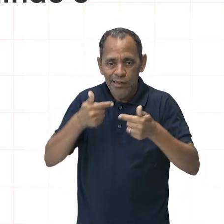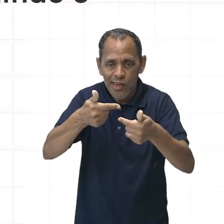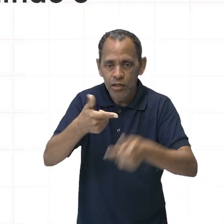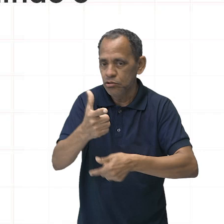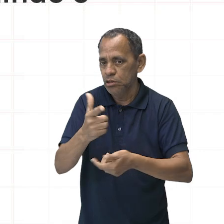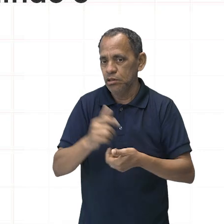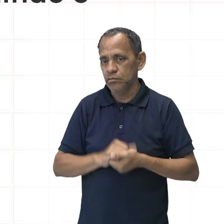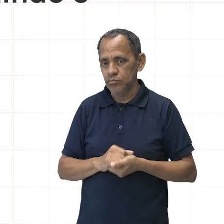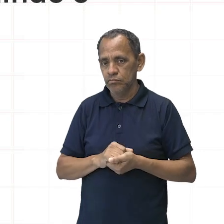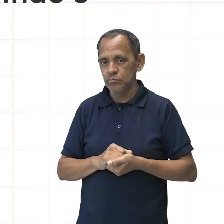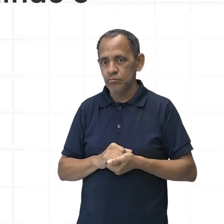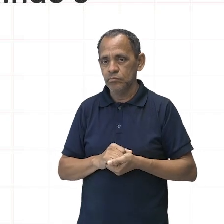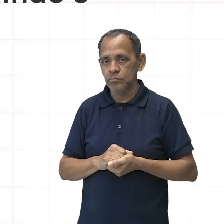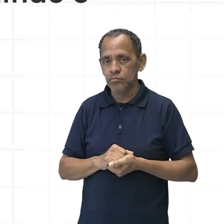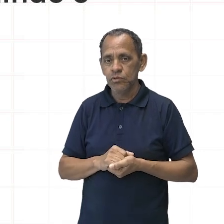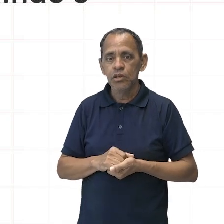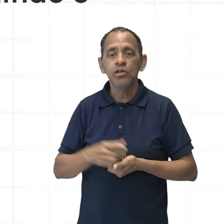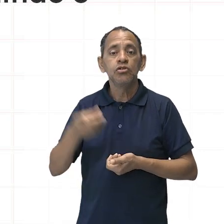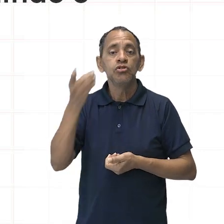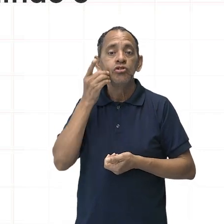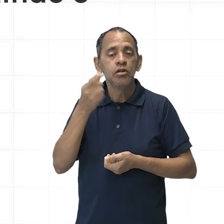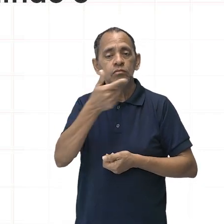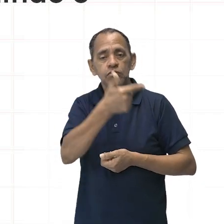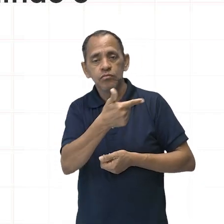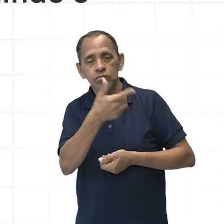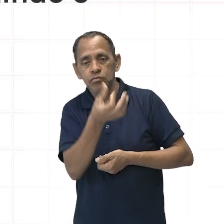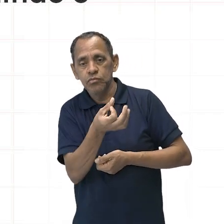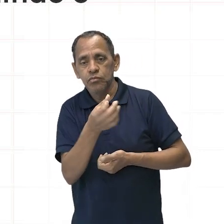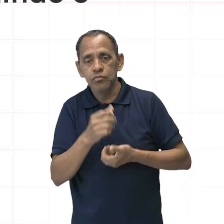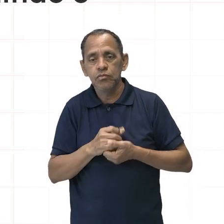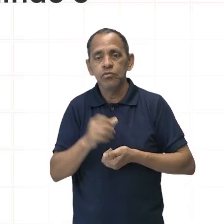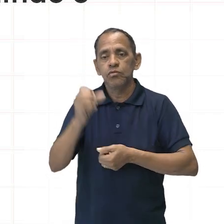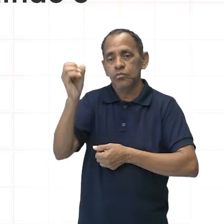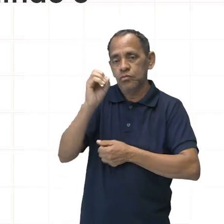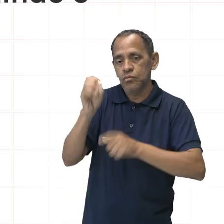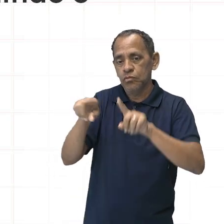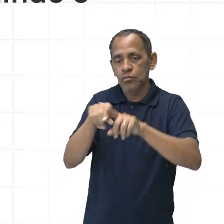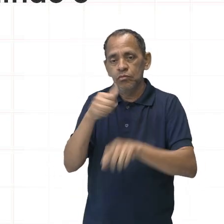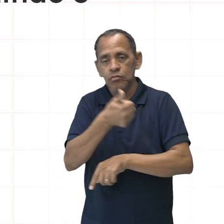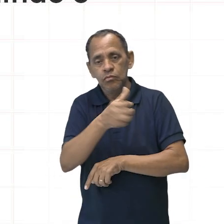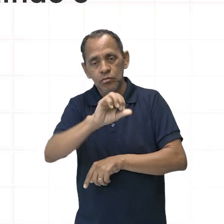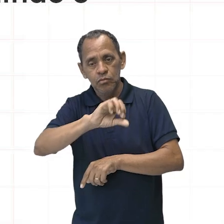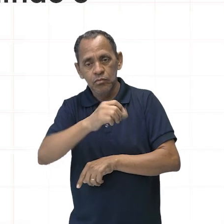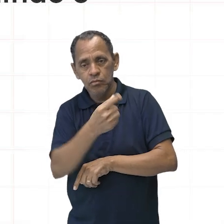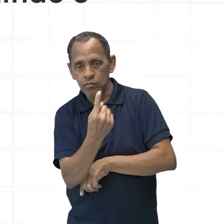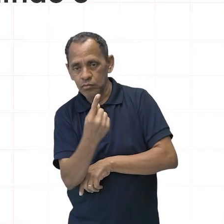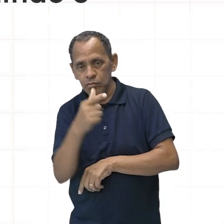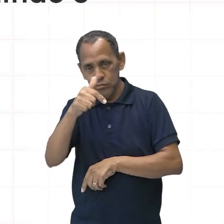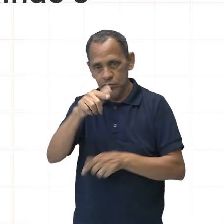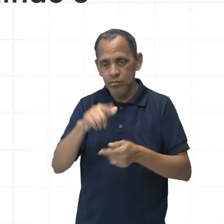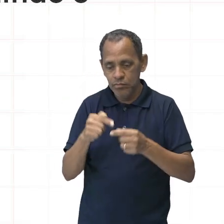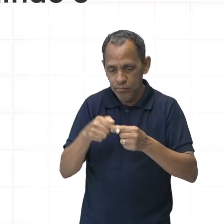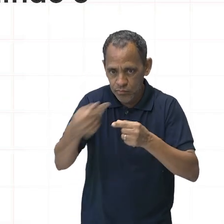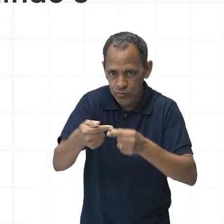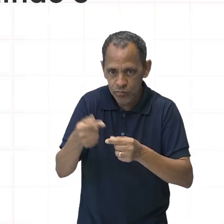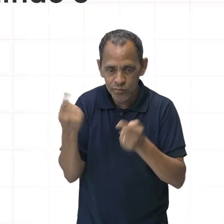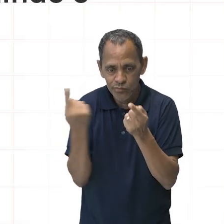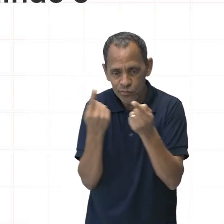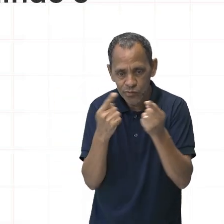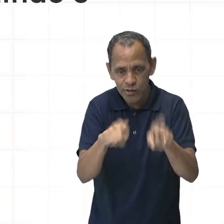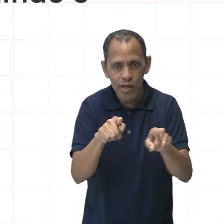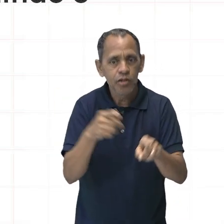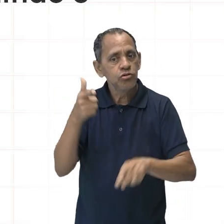vai acontecer no dia 26 de outubro de 1917, após novos ataques a